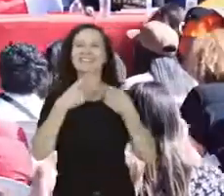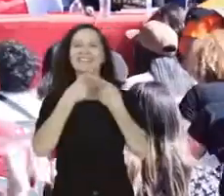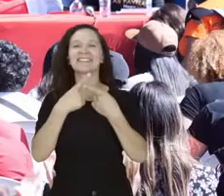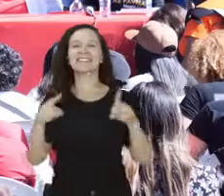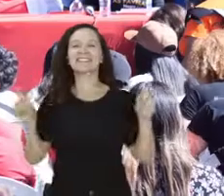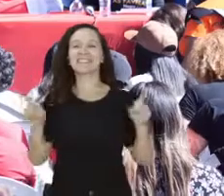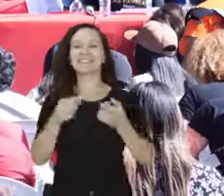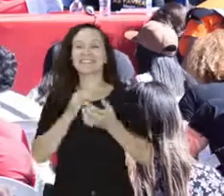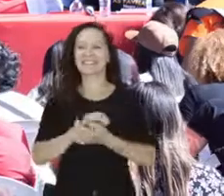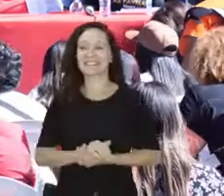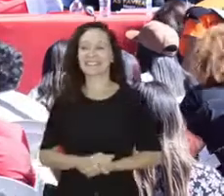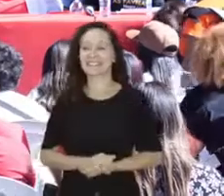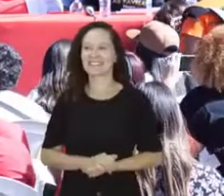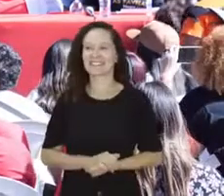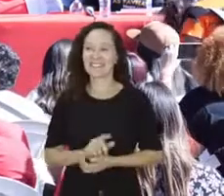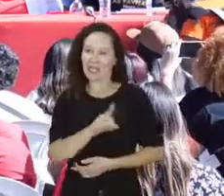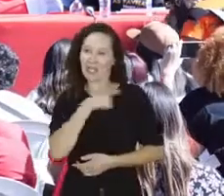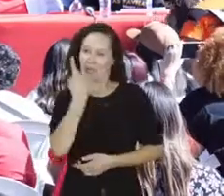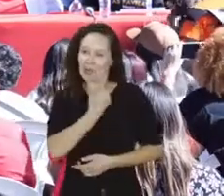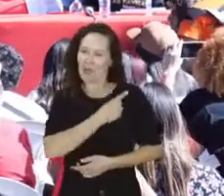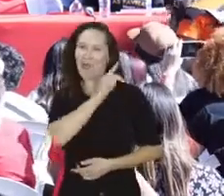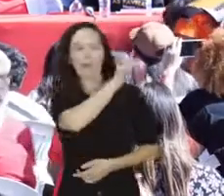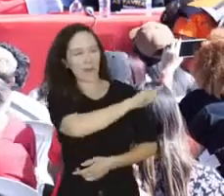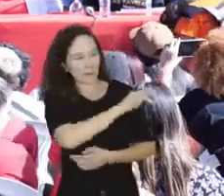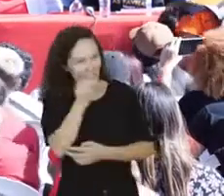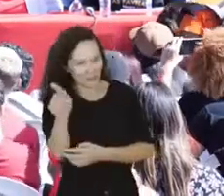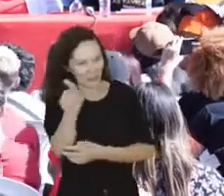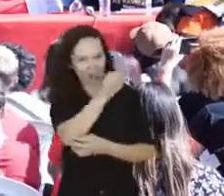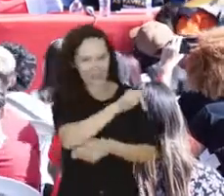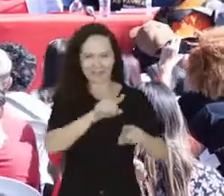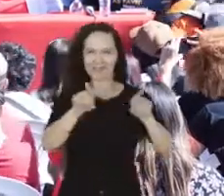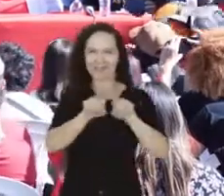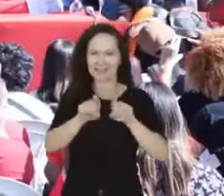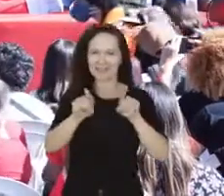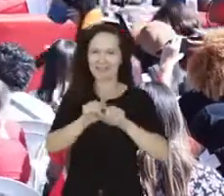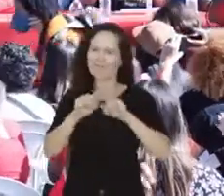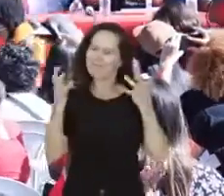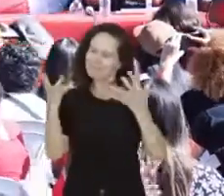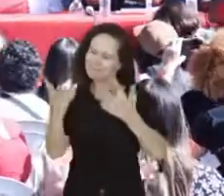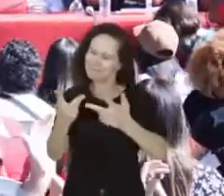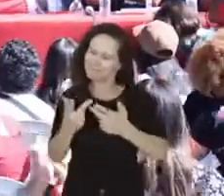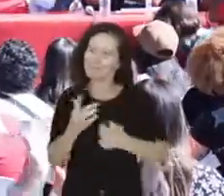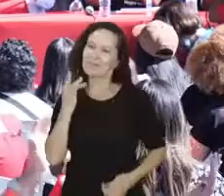E o nosso professor, né, queridíssimo Haddad.